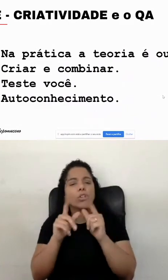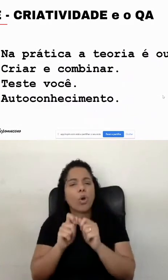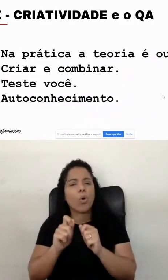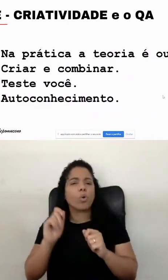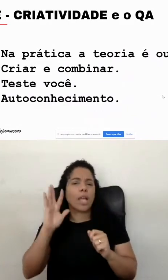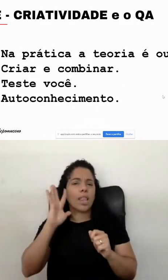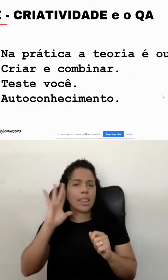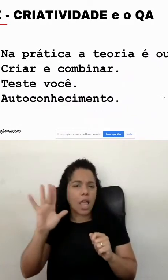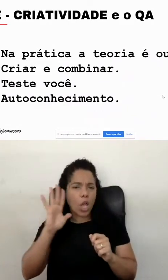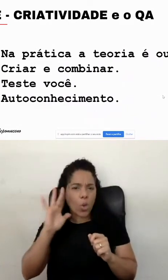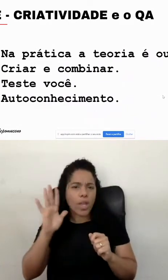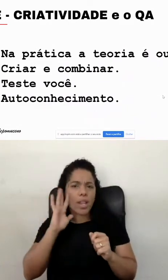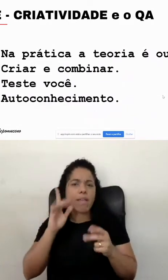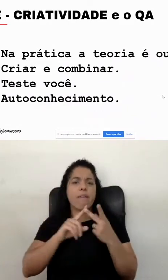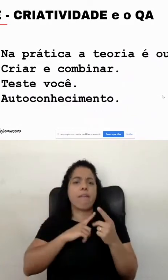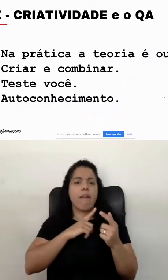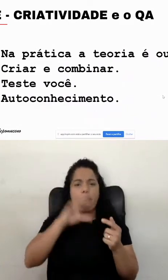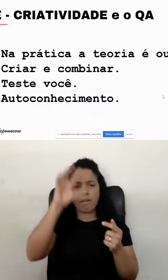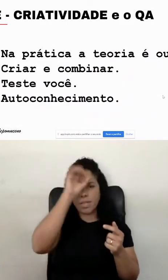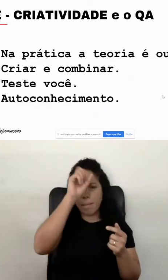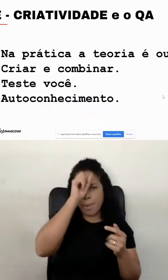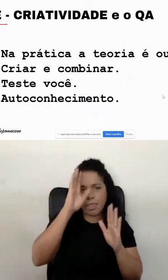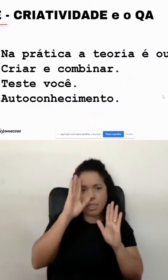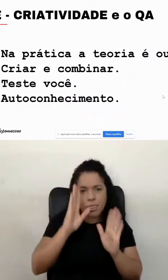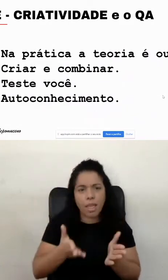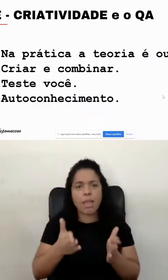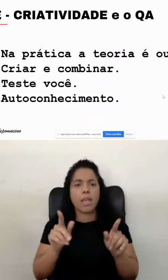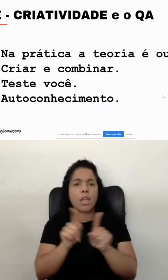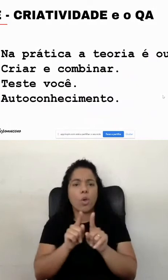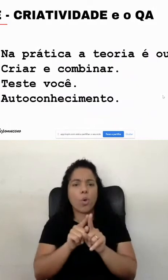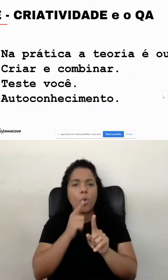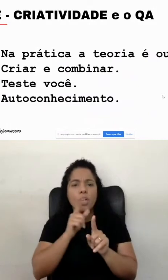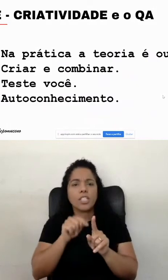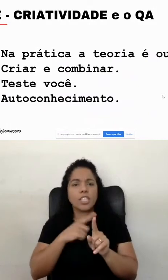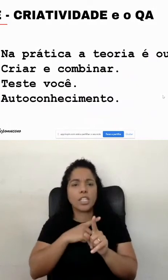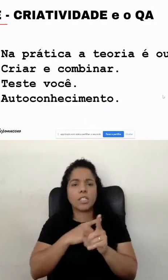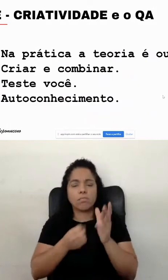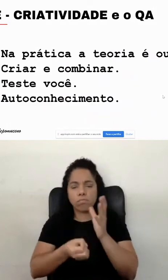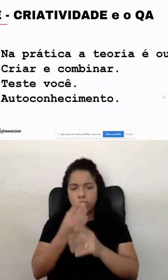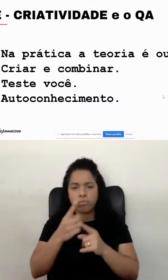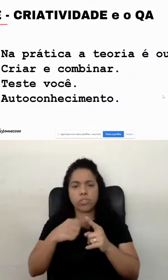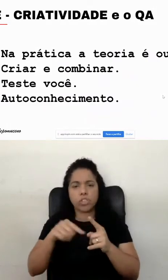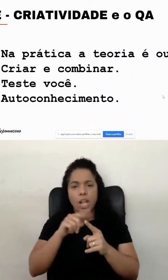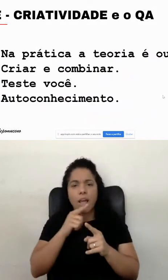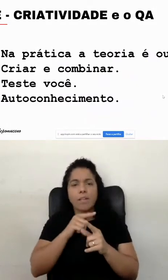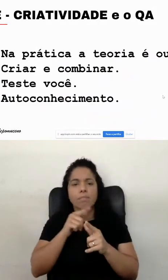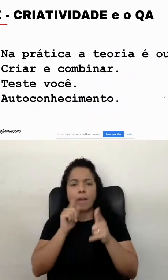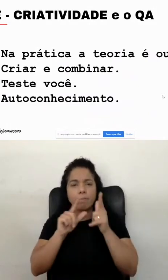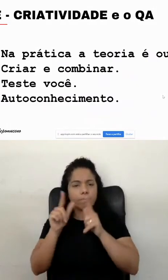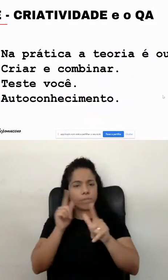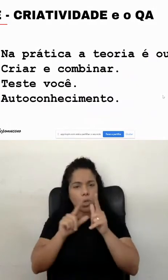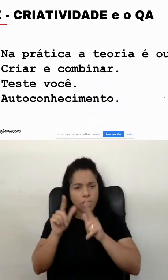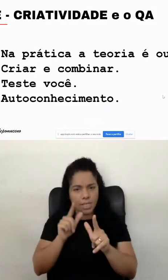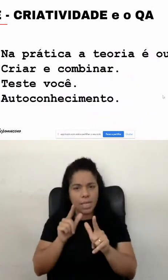teoria e todos os aprendizados que foram gerados e que a gente vai conquistando, e